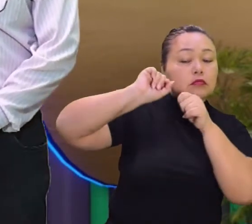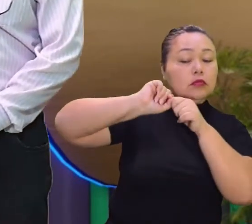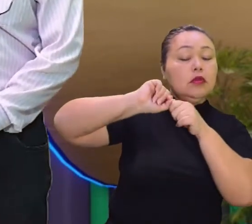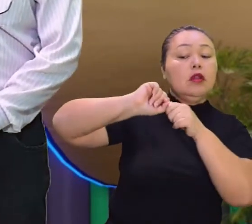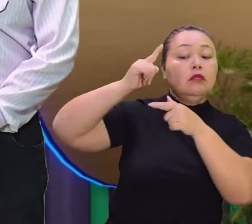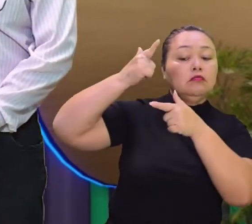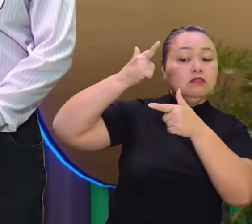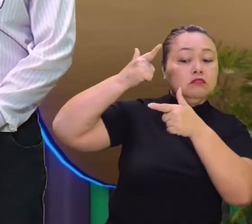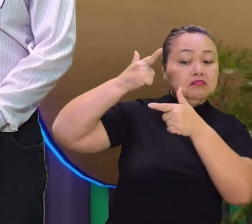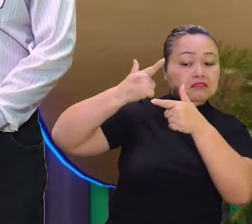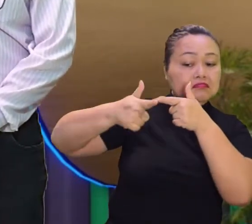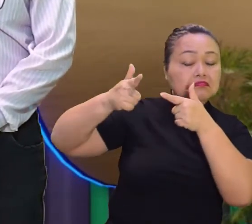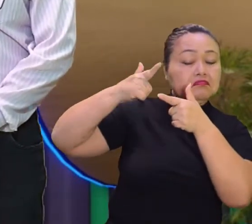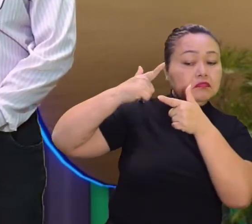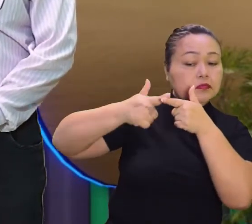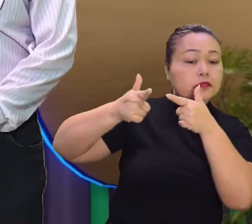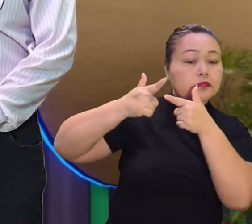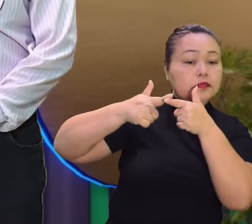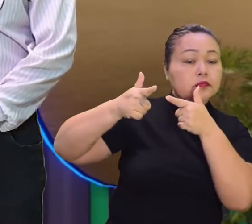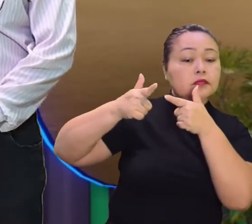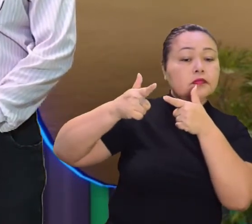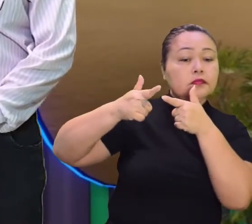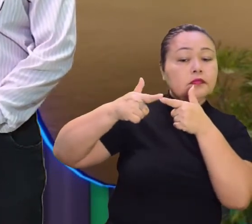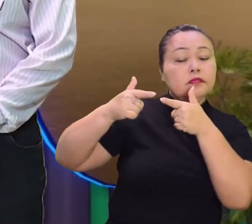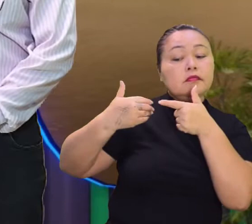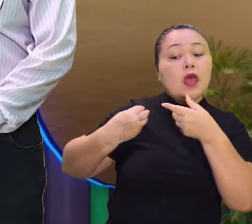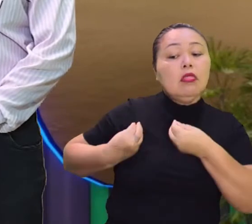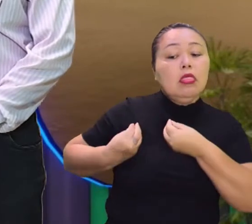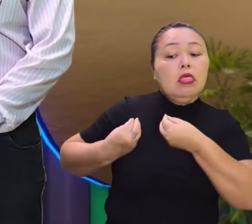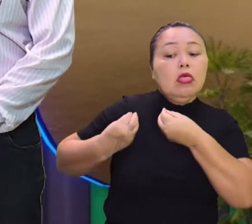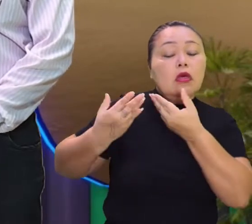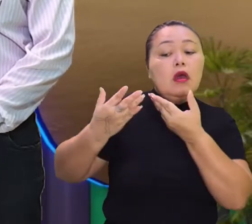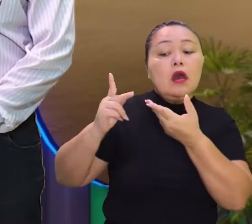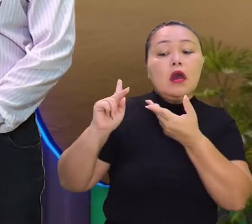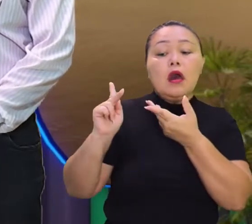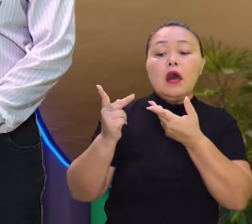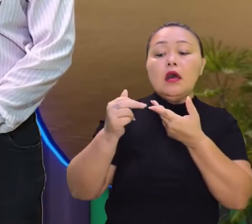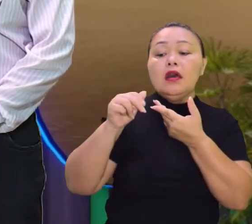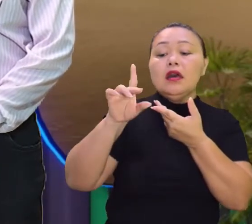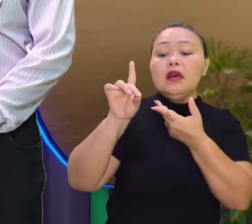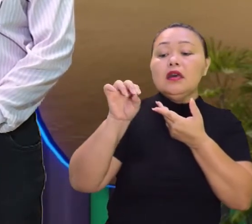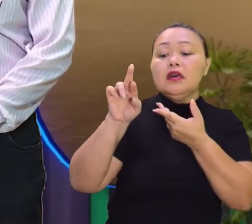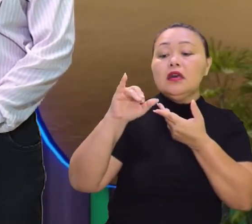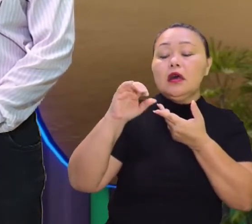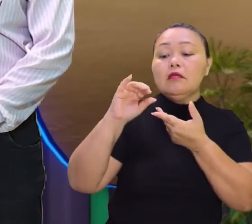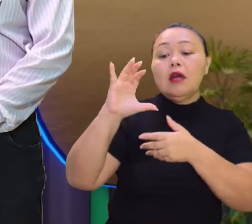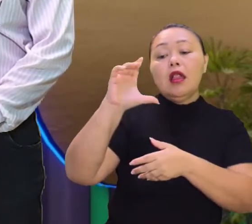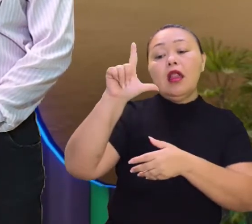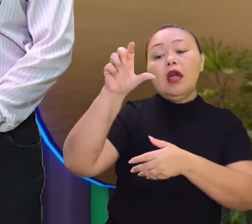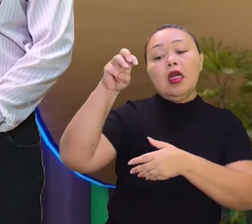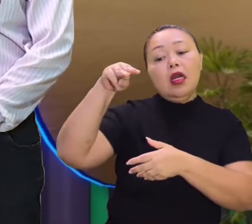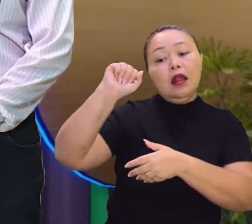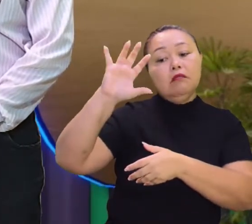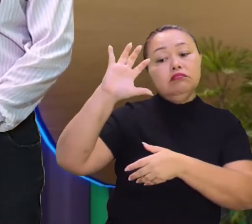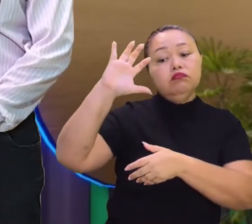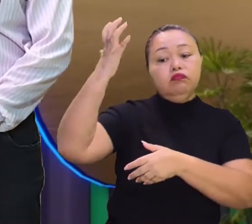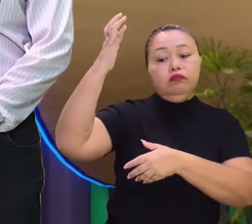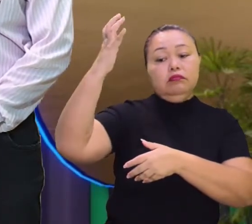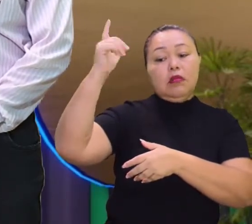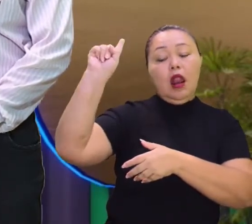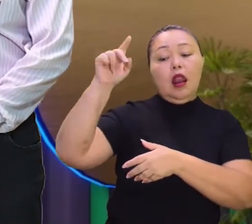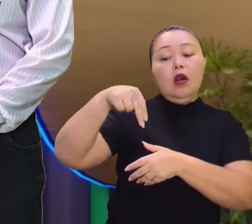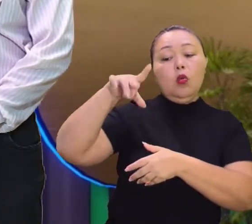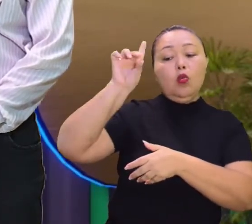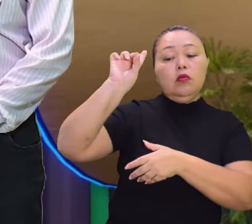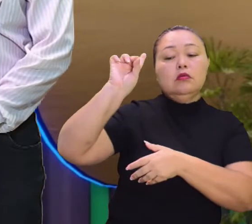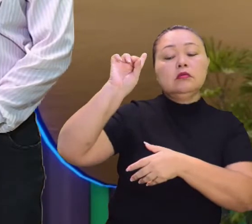gente fala da questão da disponibilidade hídrica pelo clima. Então, o clima